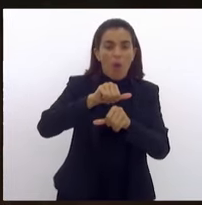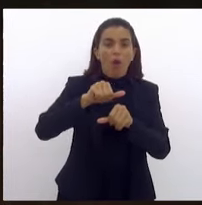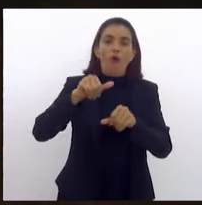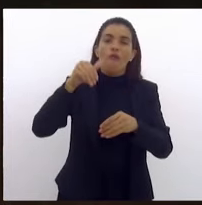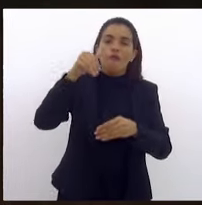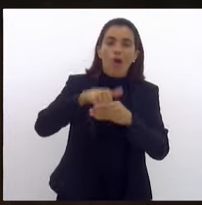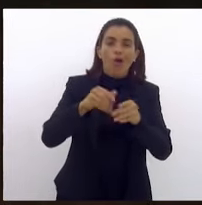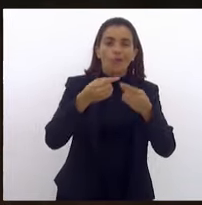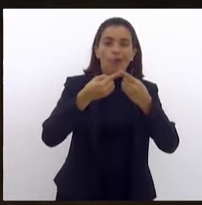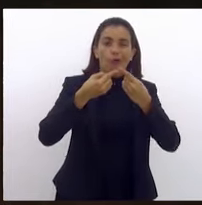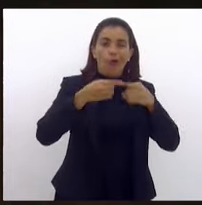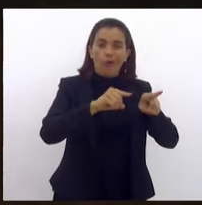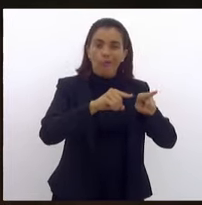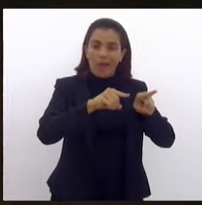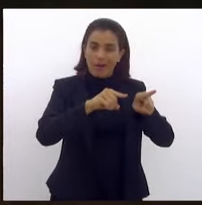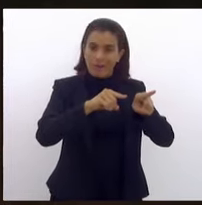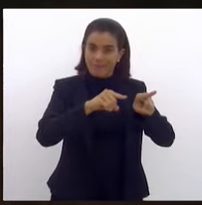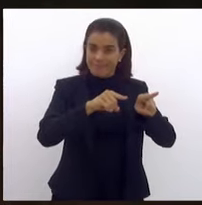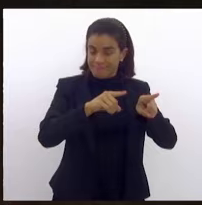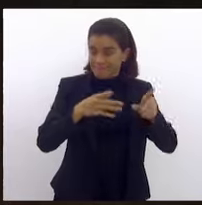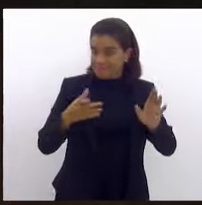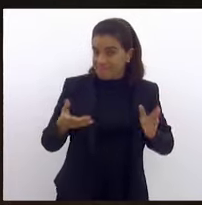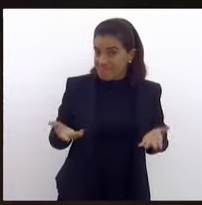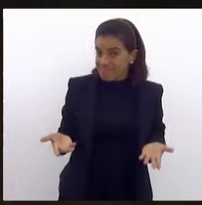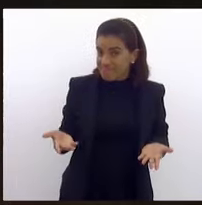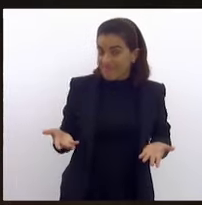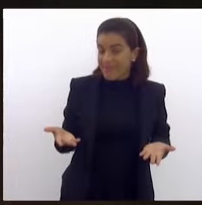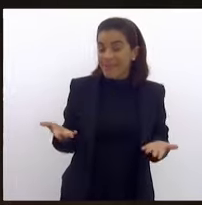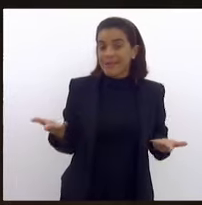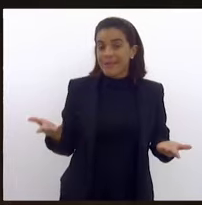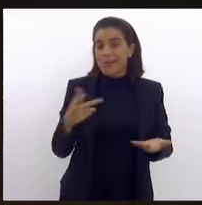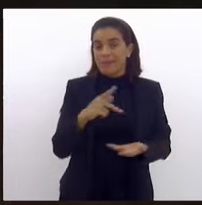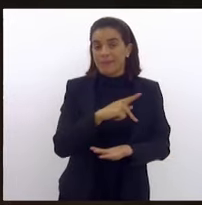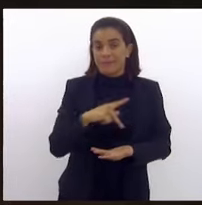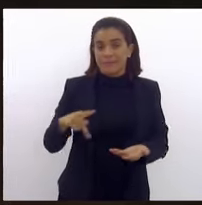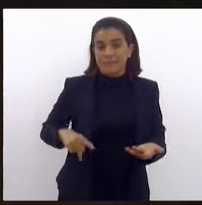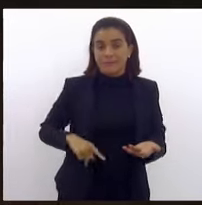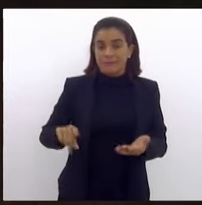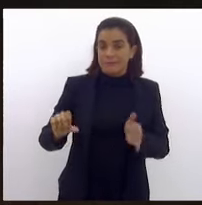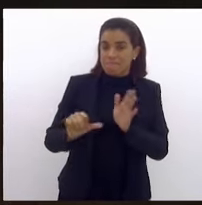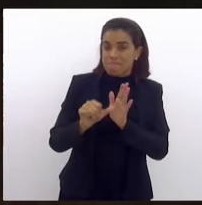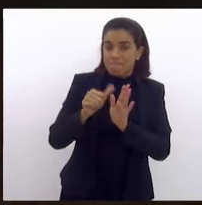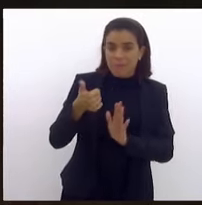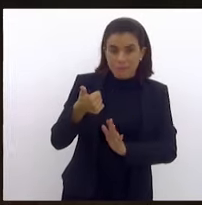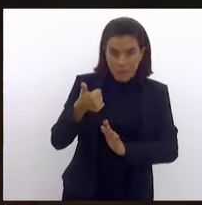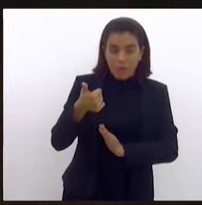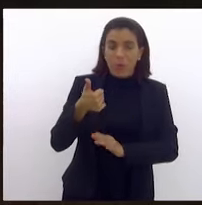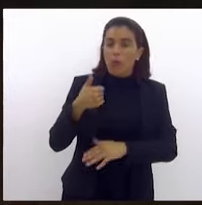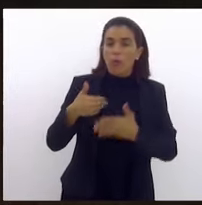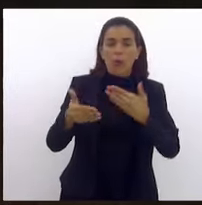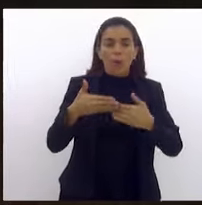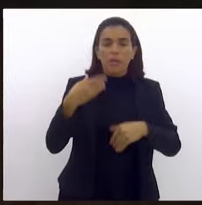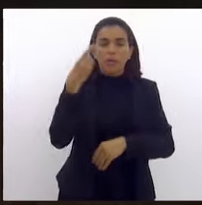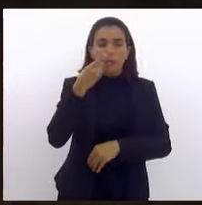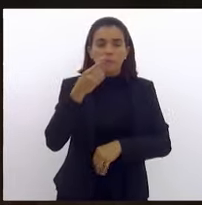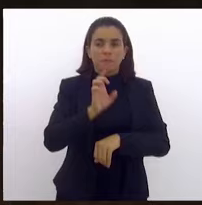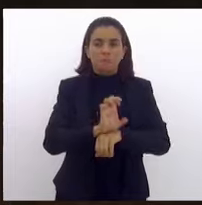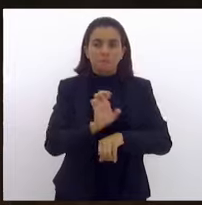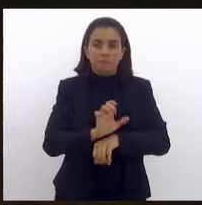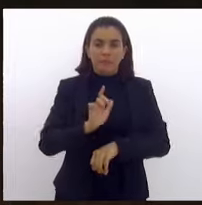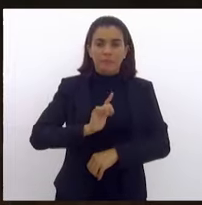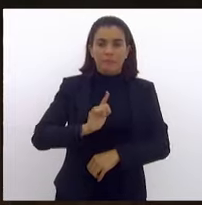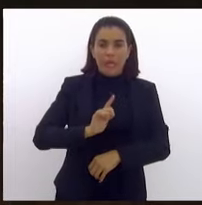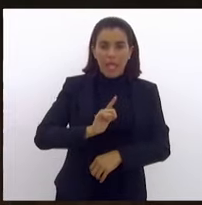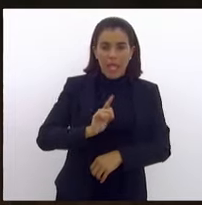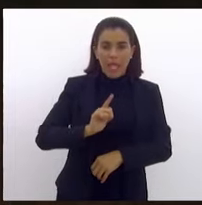contrário a favor da bancada do prefeito. Senhor presidente, em primeiro lugar, qualquer deputado estadual tem o mistério,